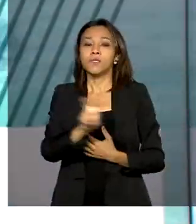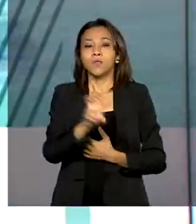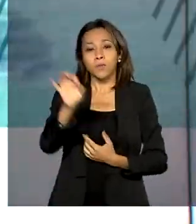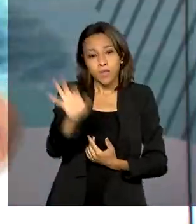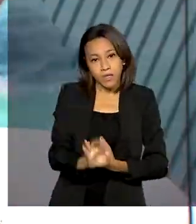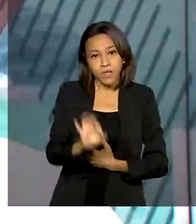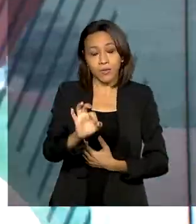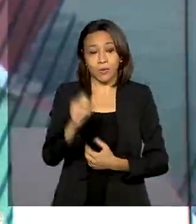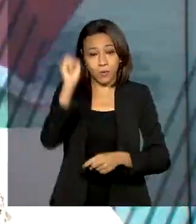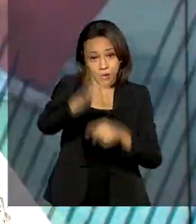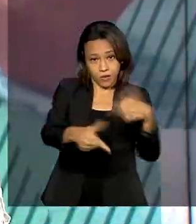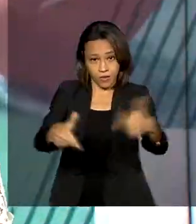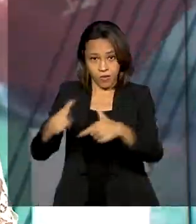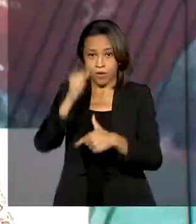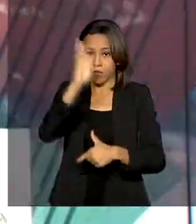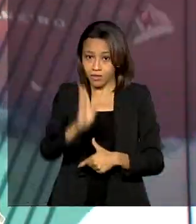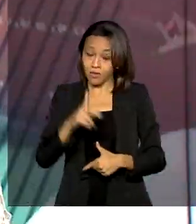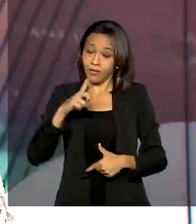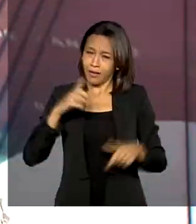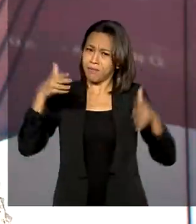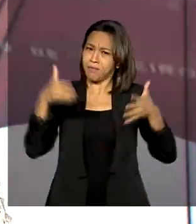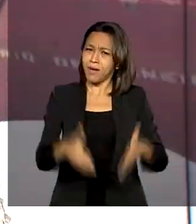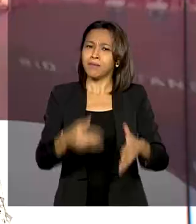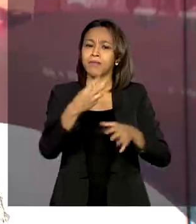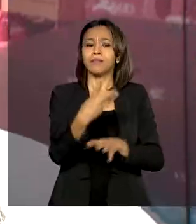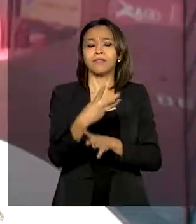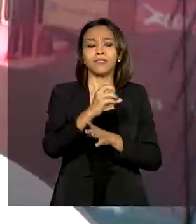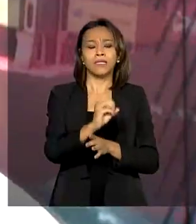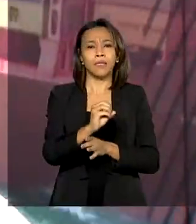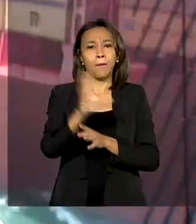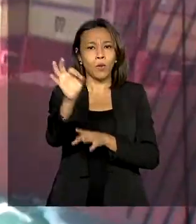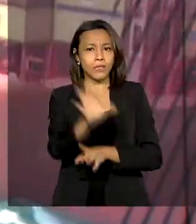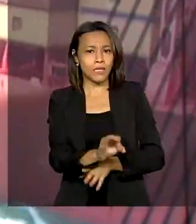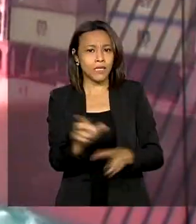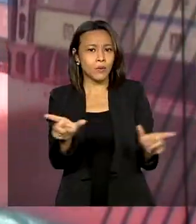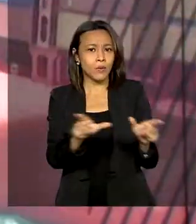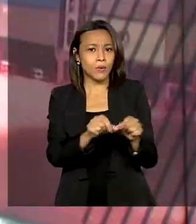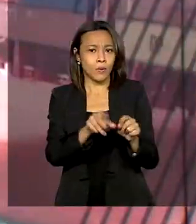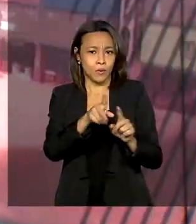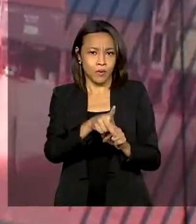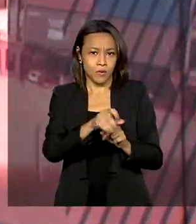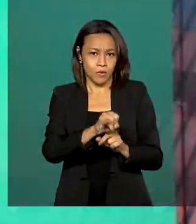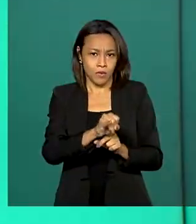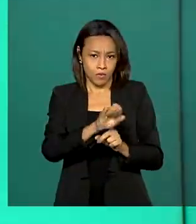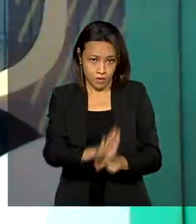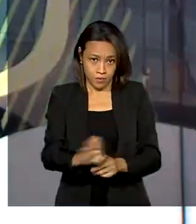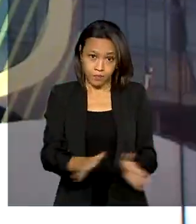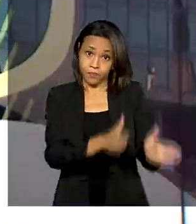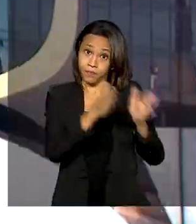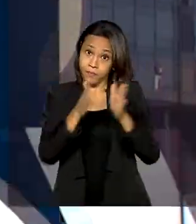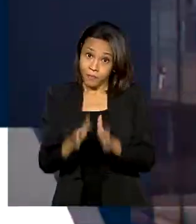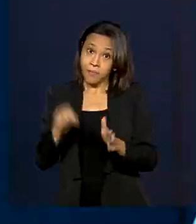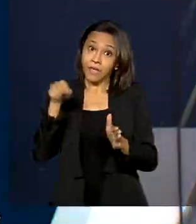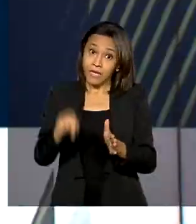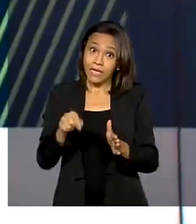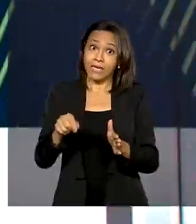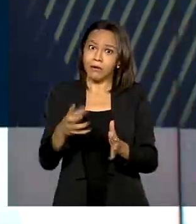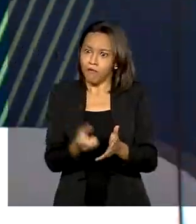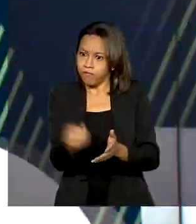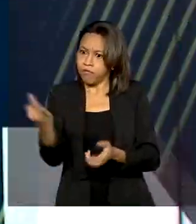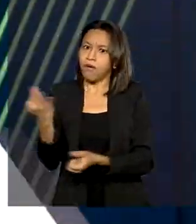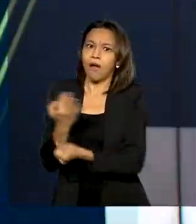no país e têm participação de 30% no PIB. E para sobreviver à crise causada pela pandemia, muitos